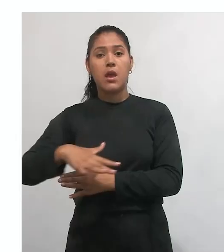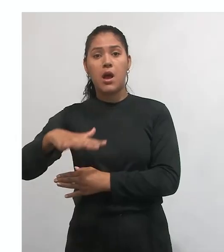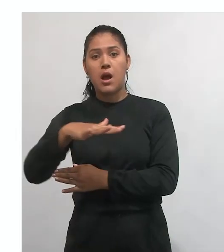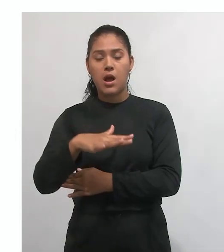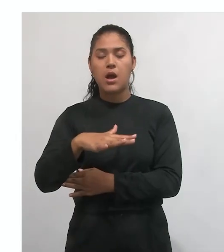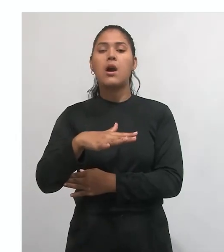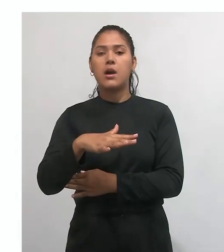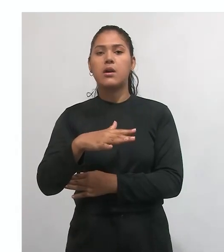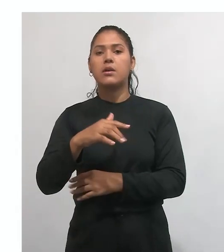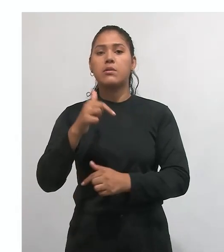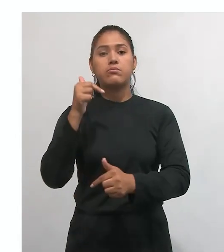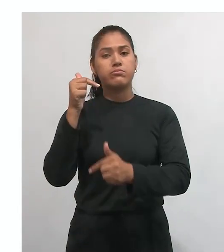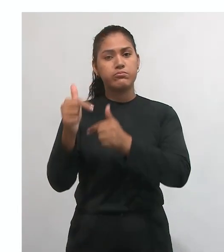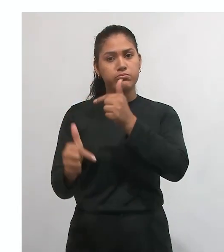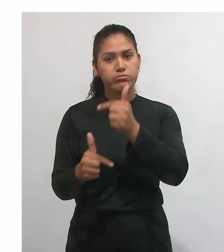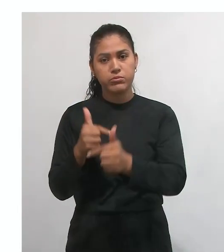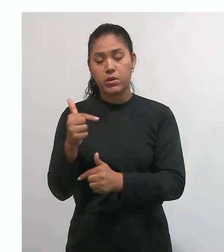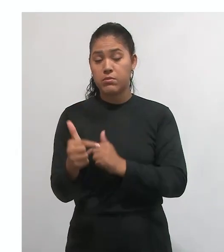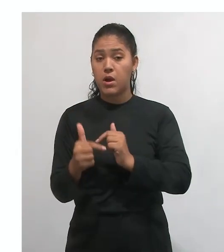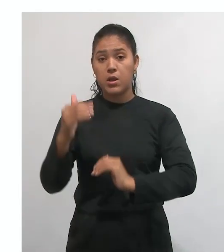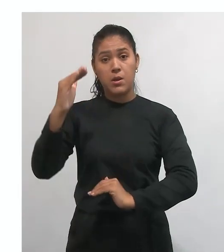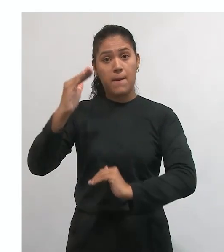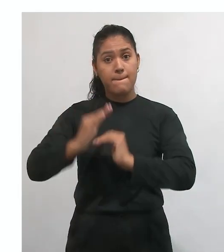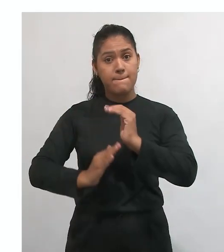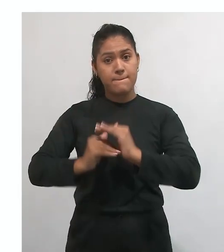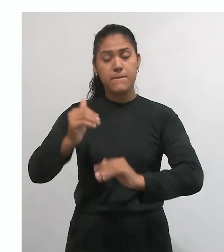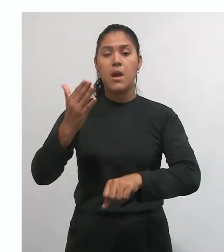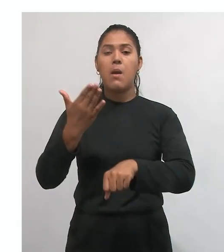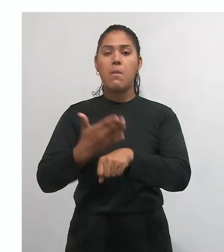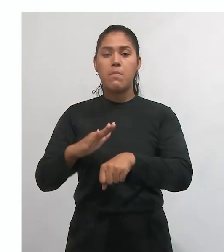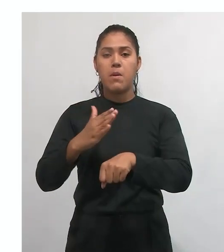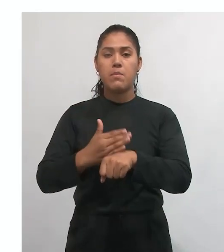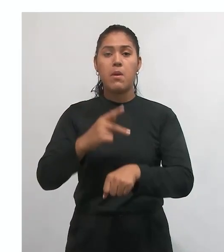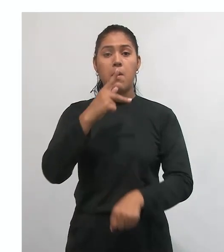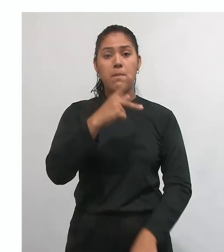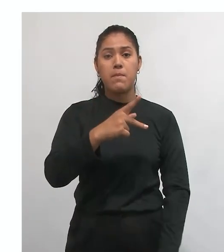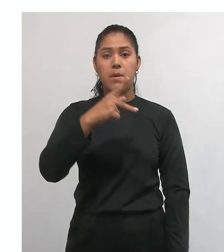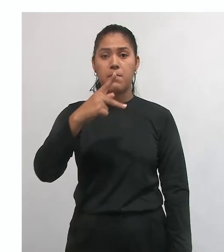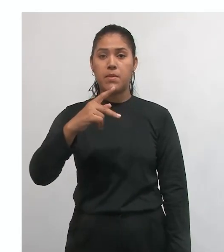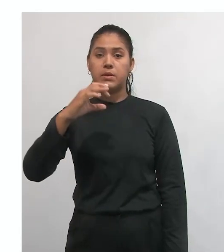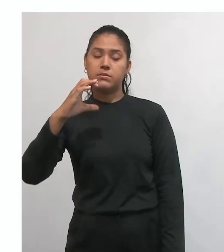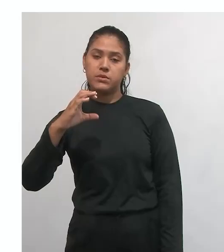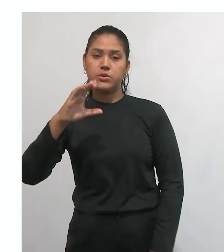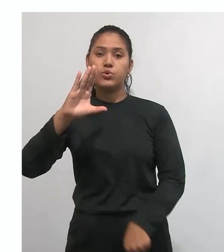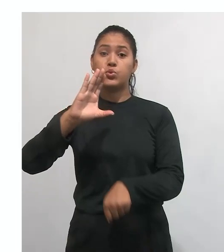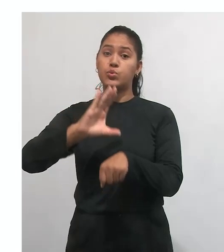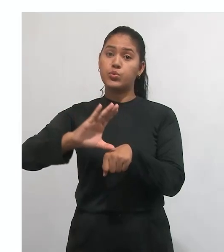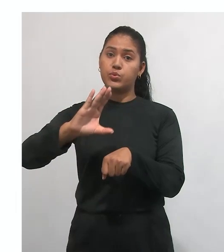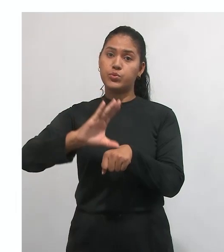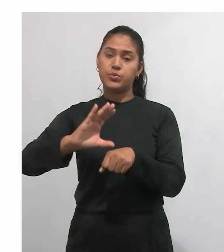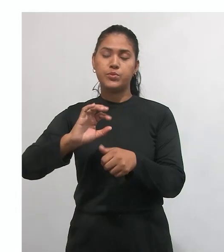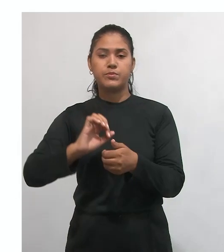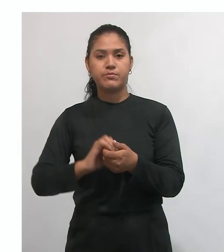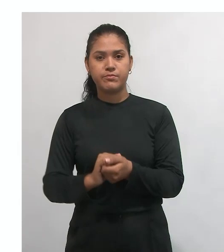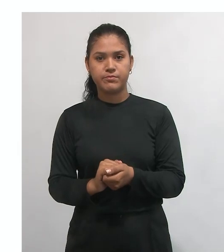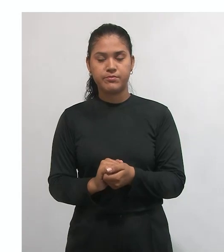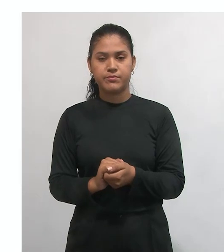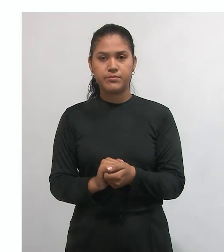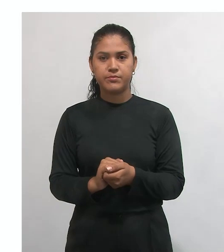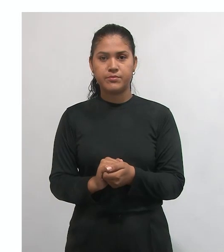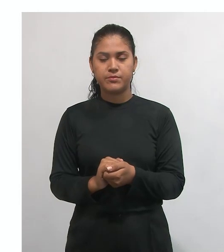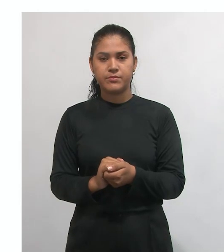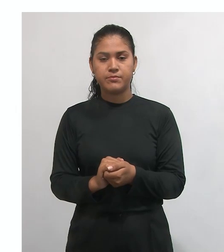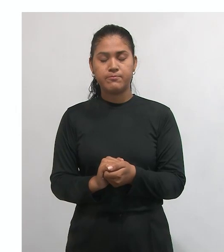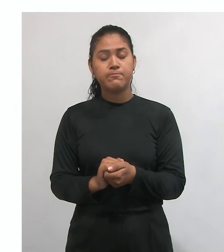previdenciária, incluindo a realização de atividades não alinhadas ao PPC do curso. Então, portanto, nós